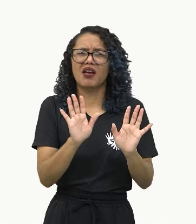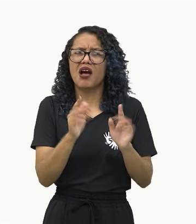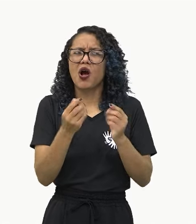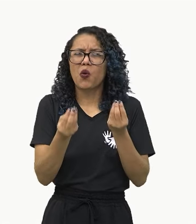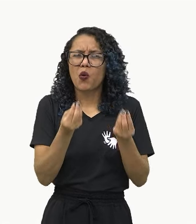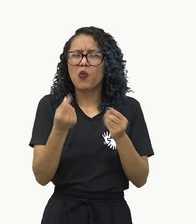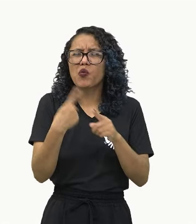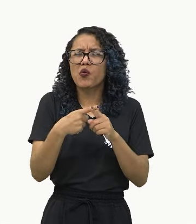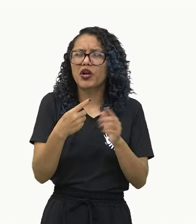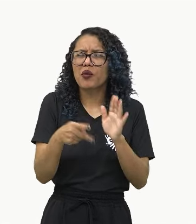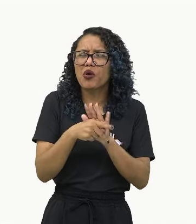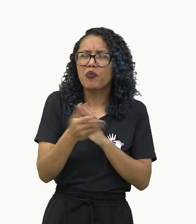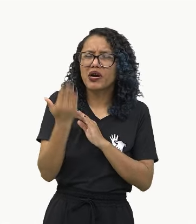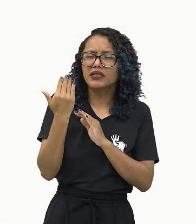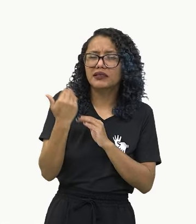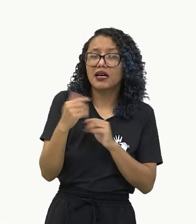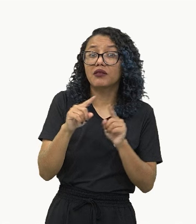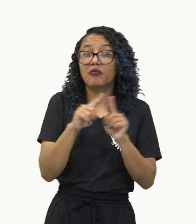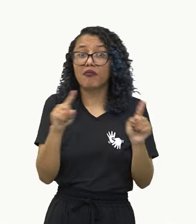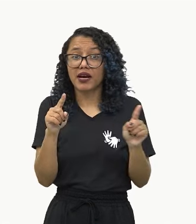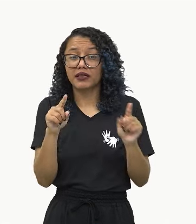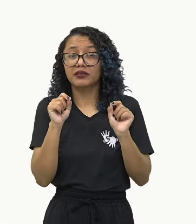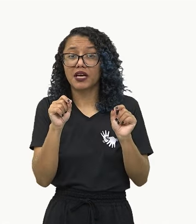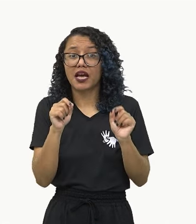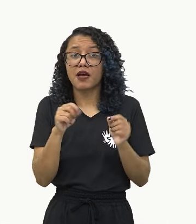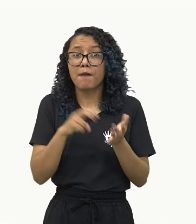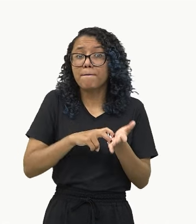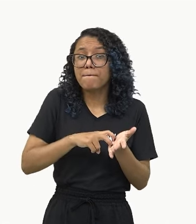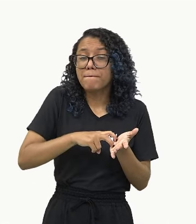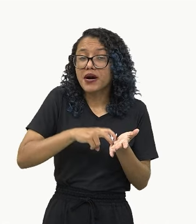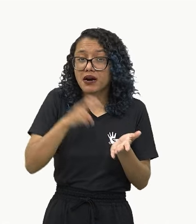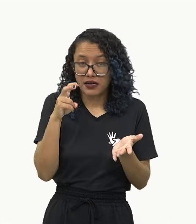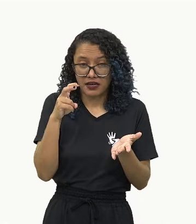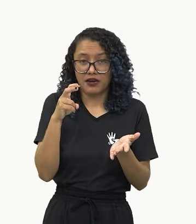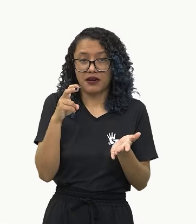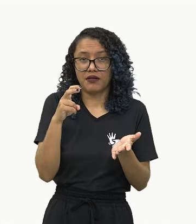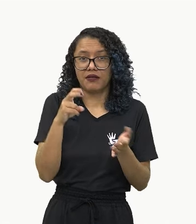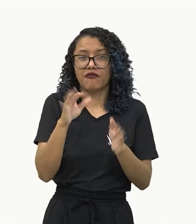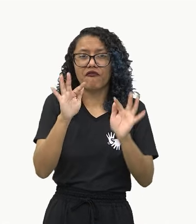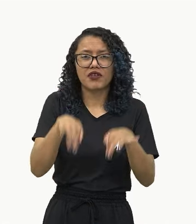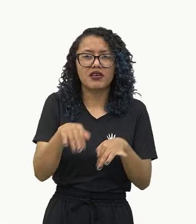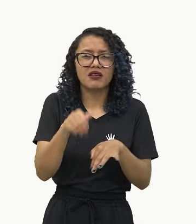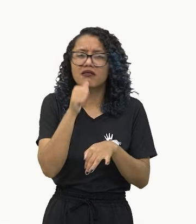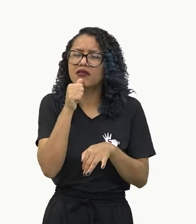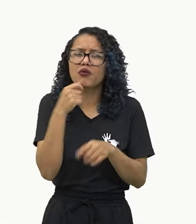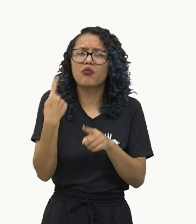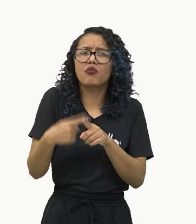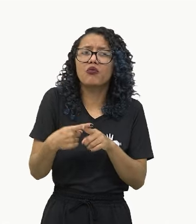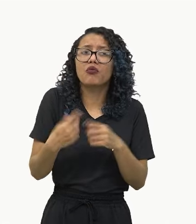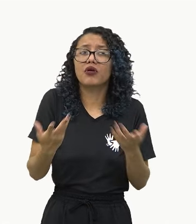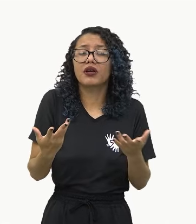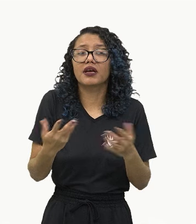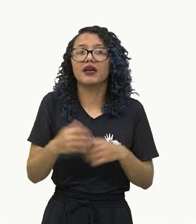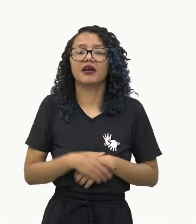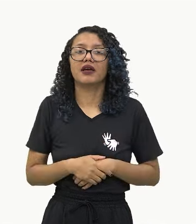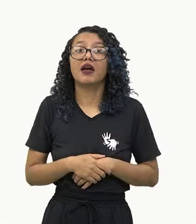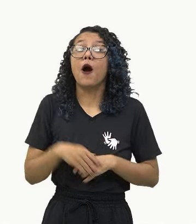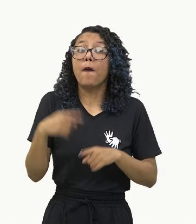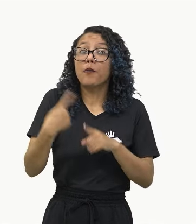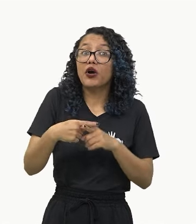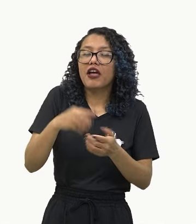eu não trabalhei de manhã. Mas por que eu digo que isso ainda não acabou? Porque o nosso dia, né, nós